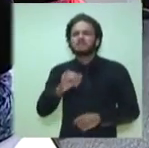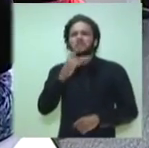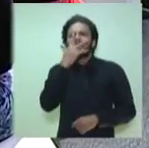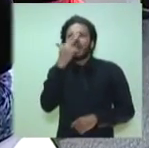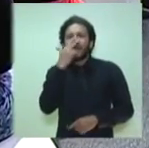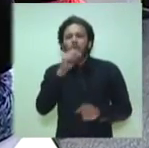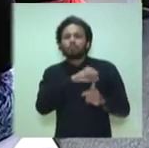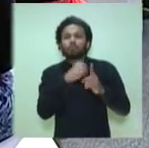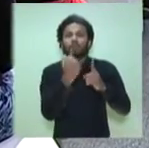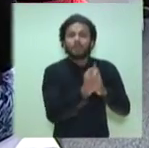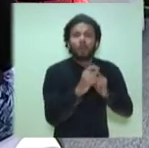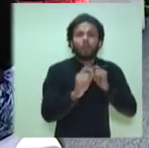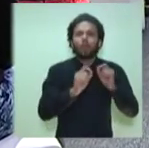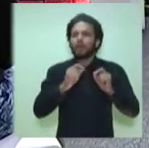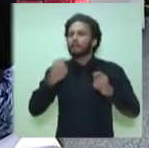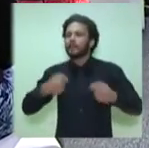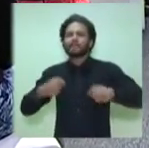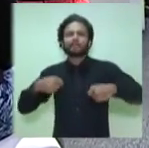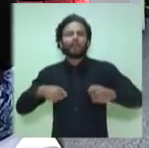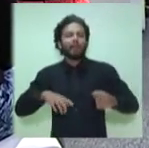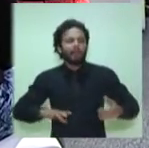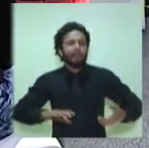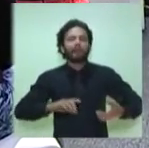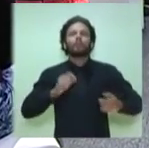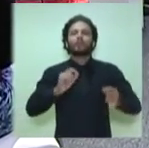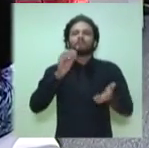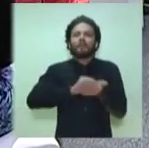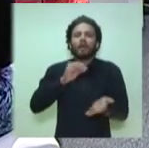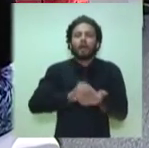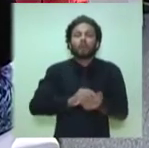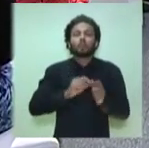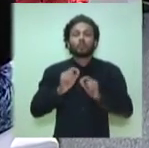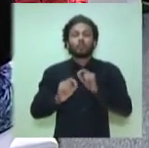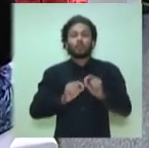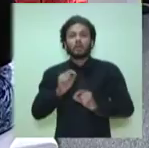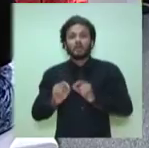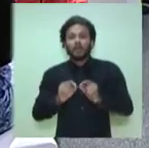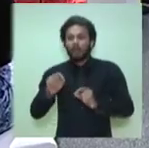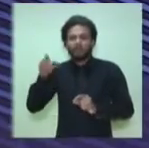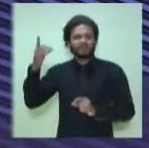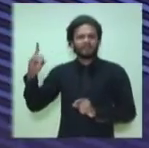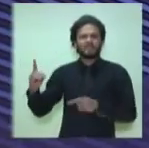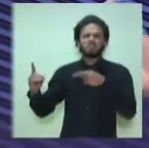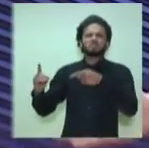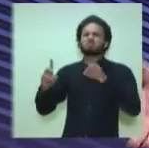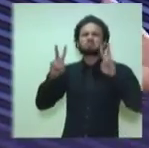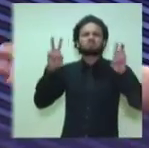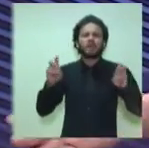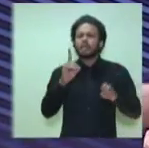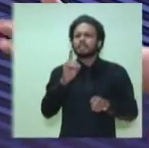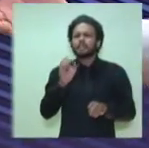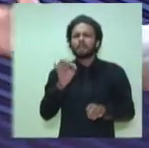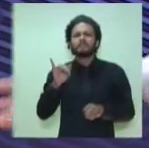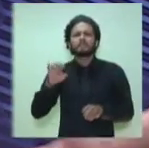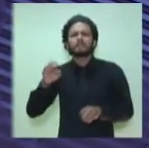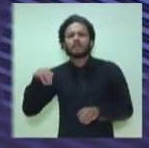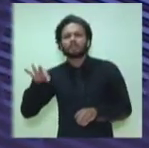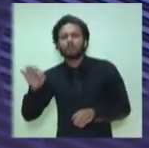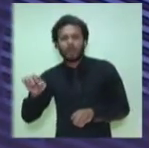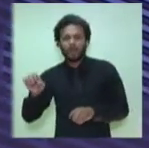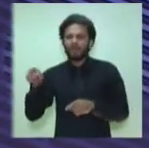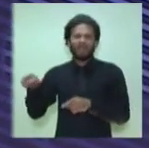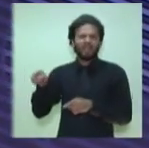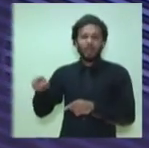propiciar independência para o que ela considera deficiente. A deficiência é uma questão de